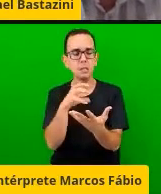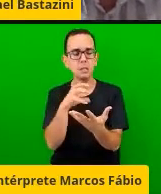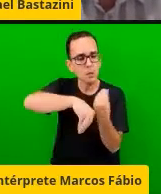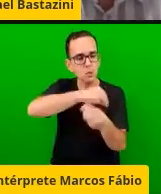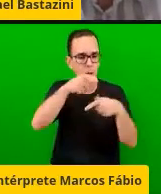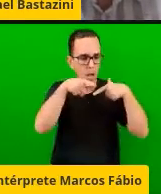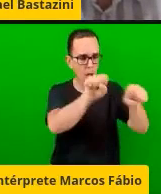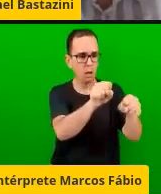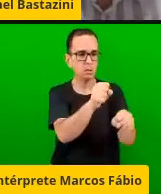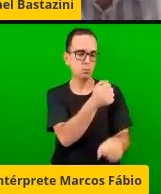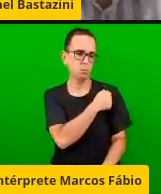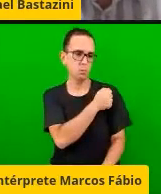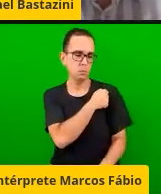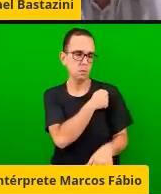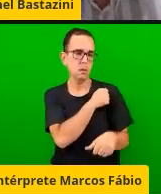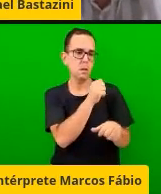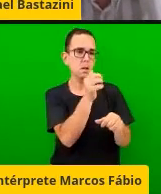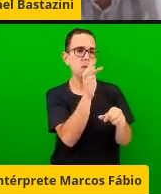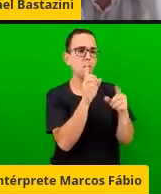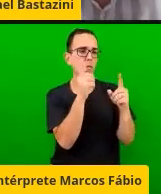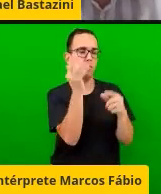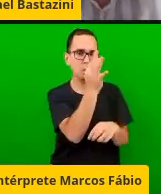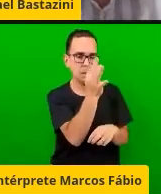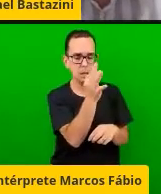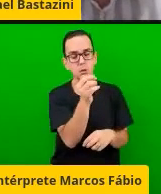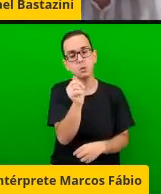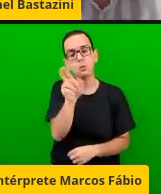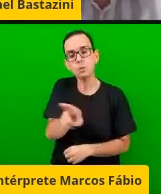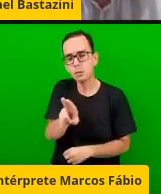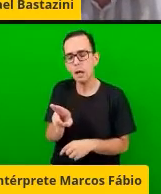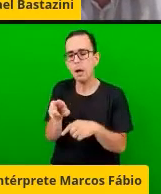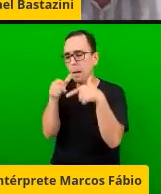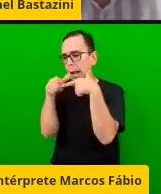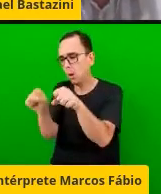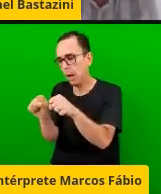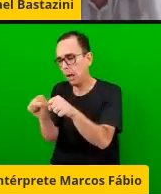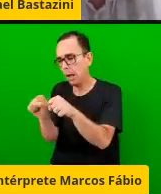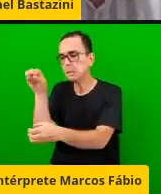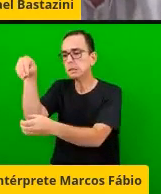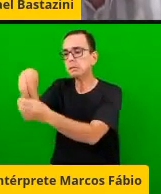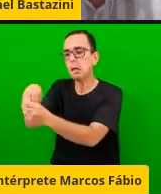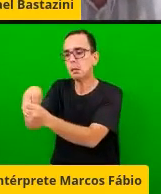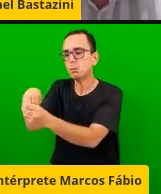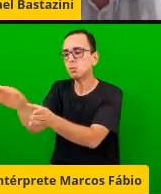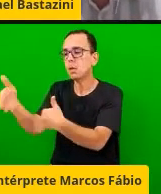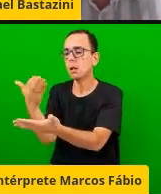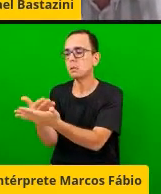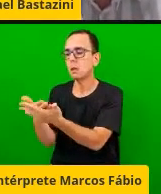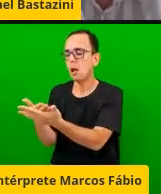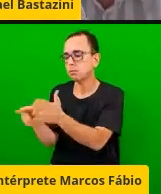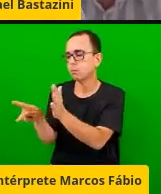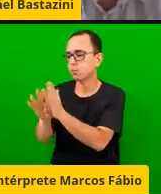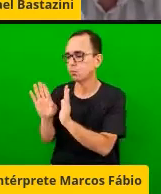acadêmica com uma linguagem utilizável a partir de vocês com os nossos, na